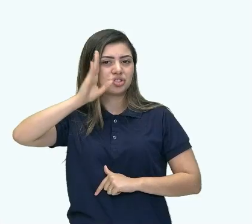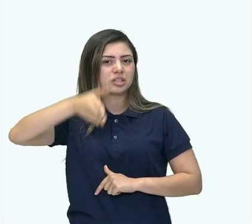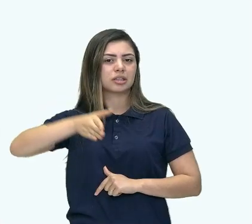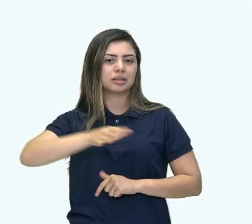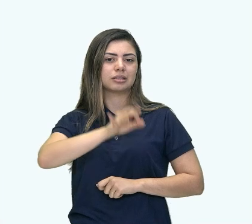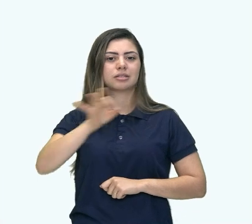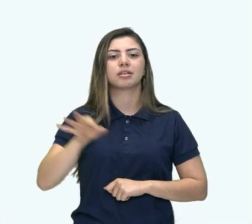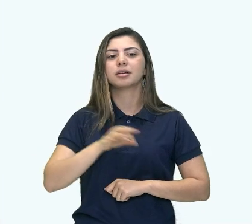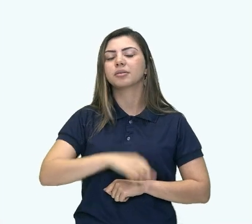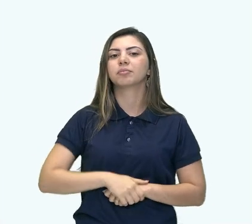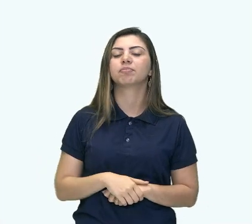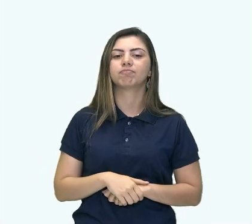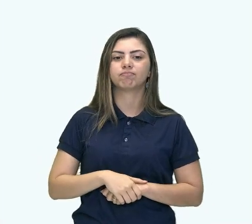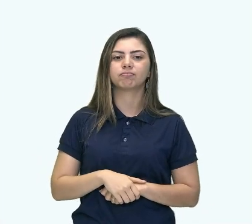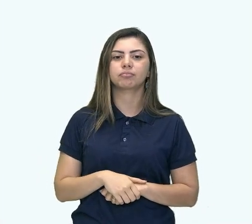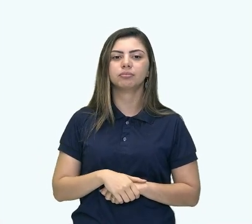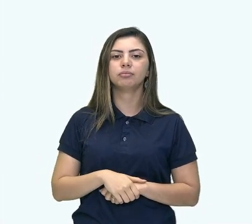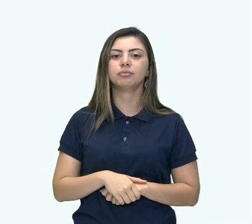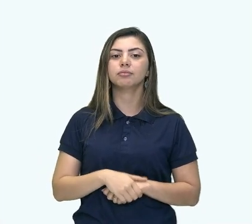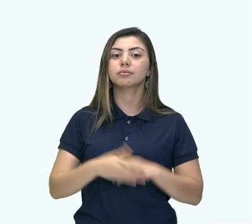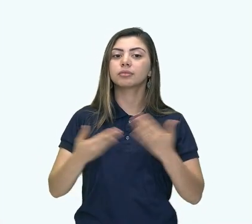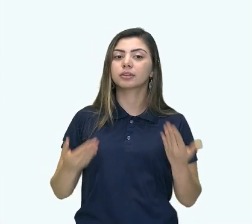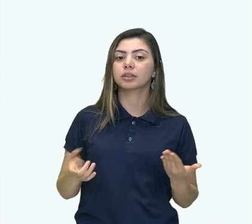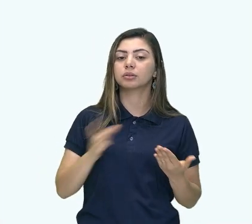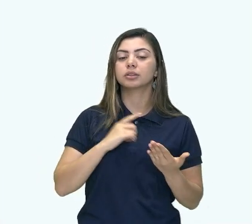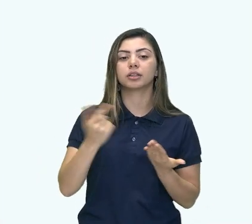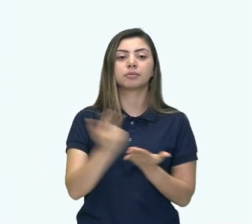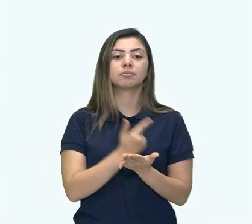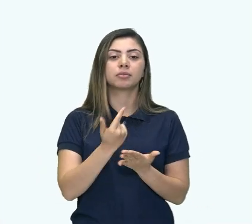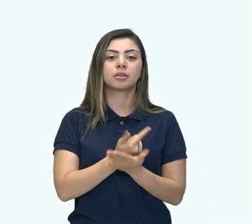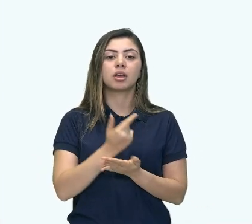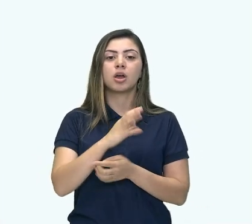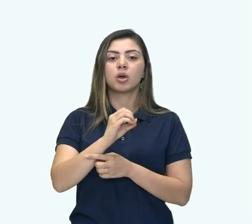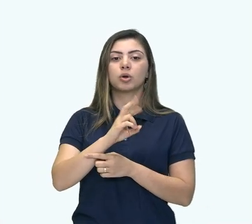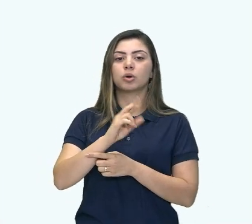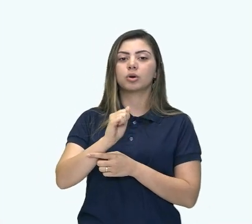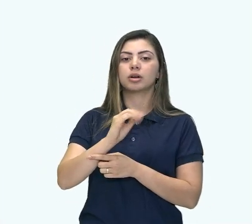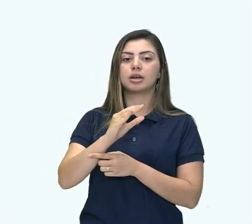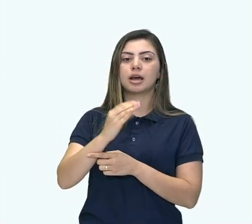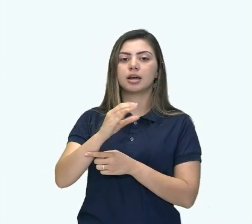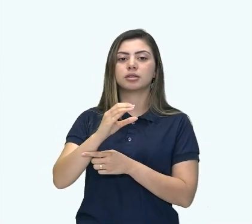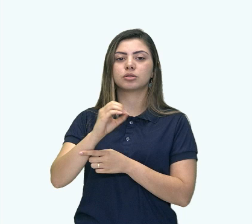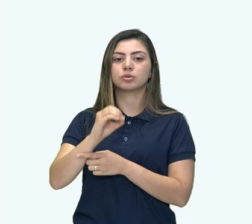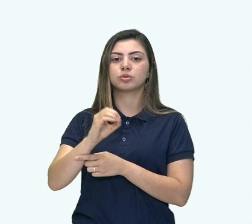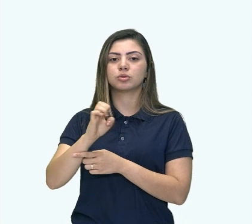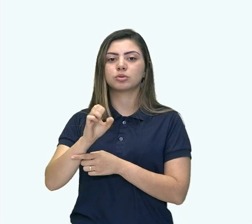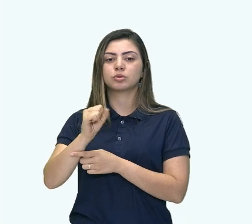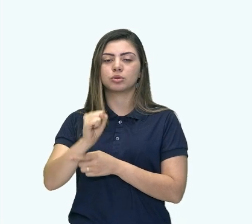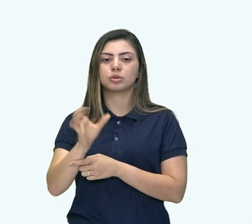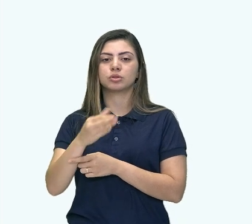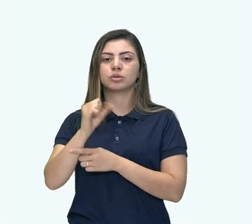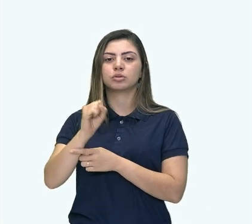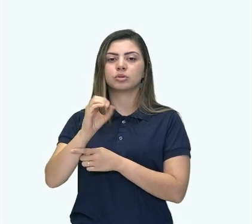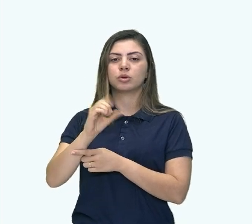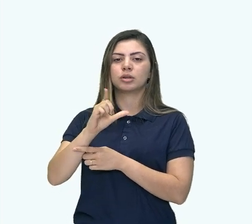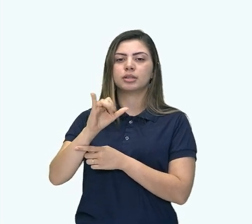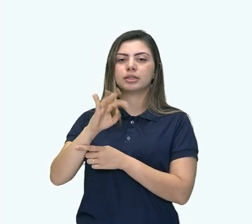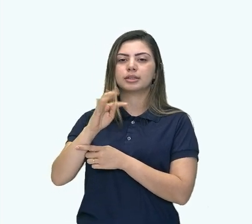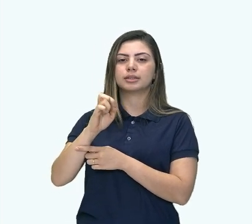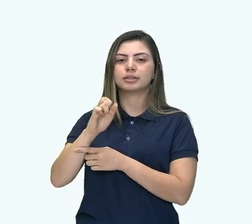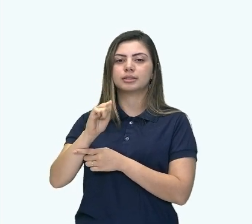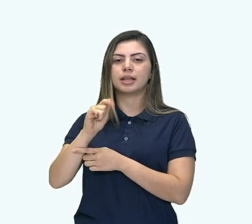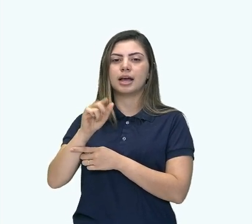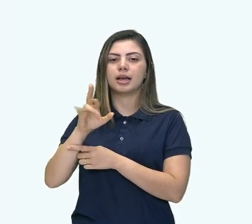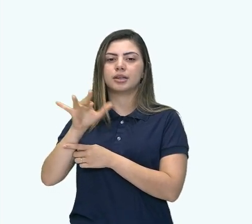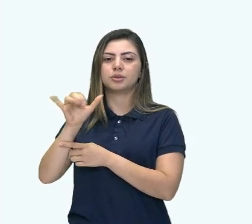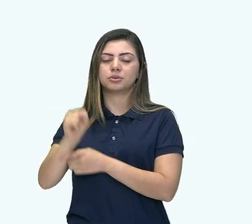comigo. Então, o conto Corações Solitários, a gente não vai ler todo o conto, são só alguns fragmentos, mas já ajuda a gente a